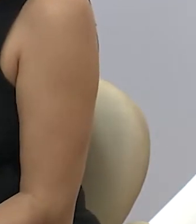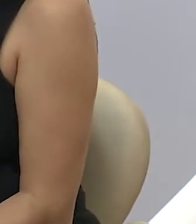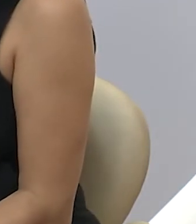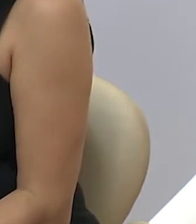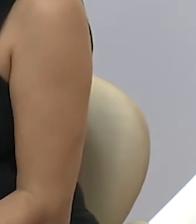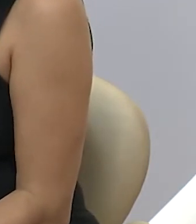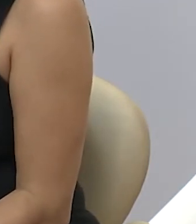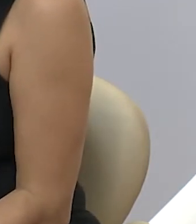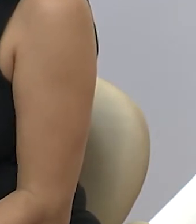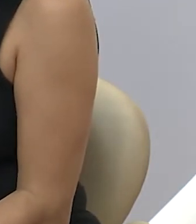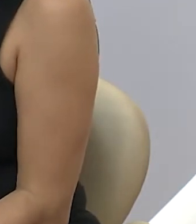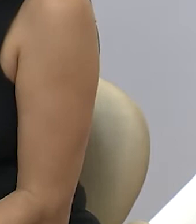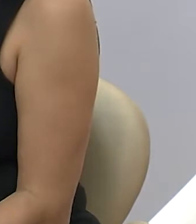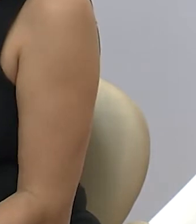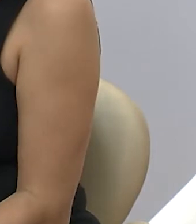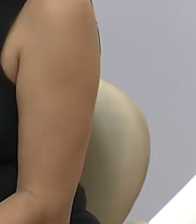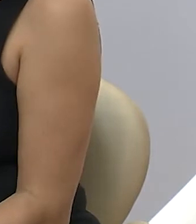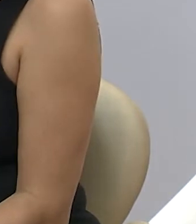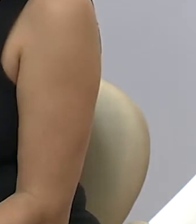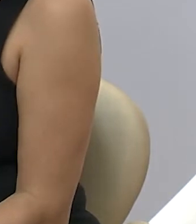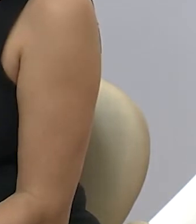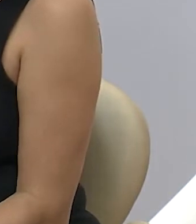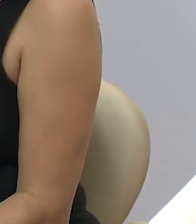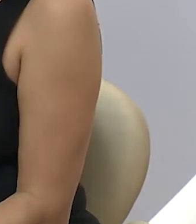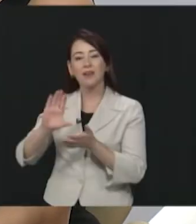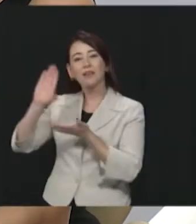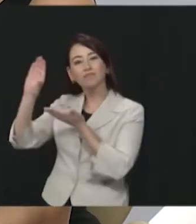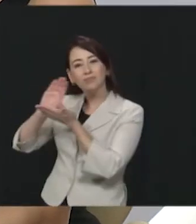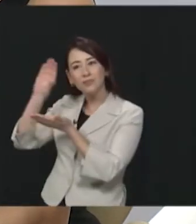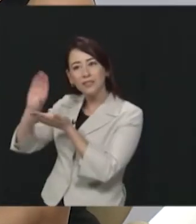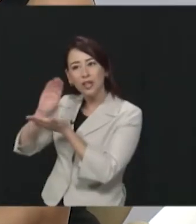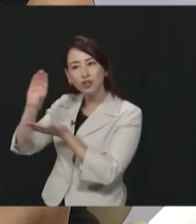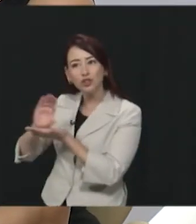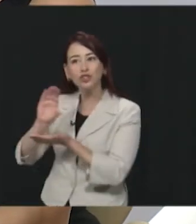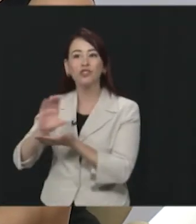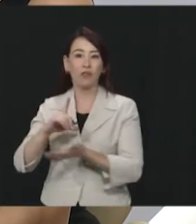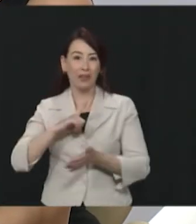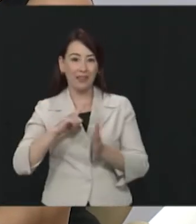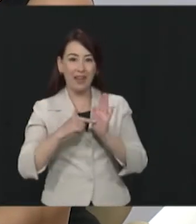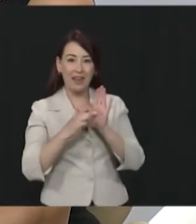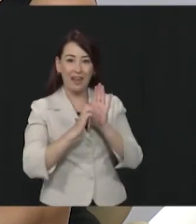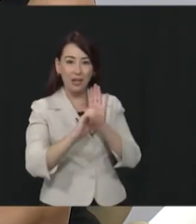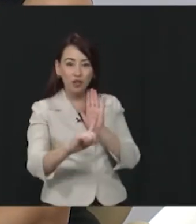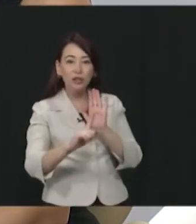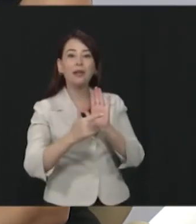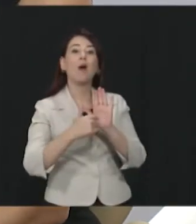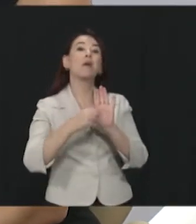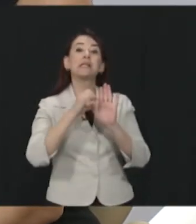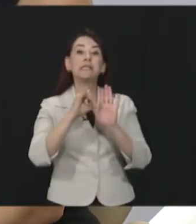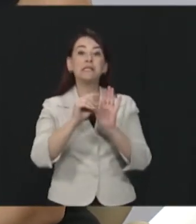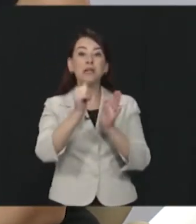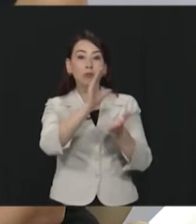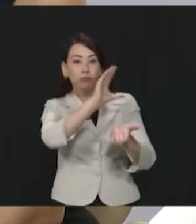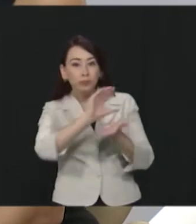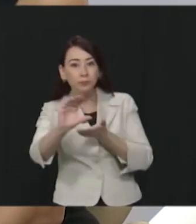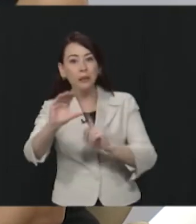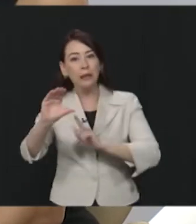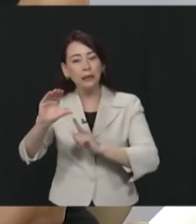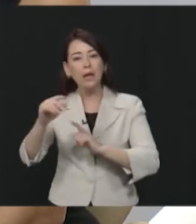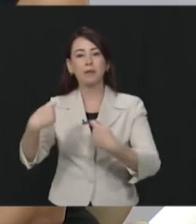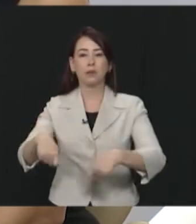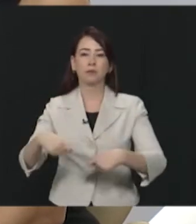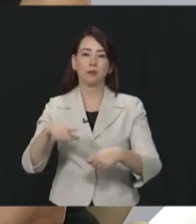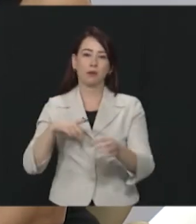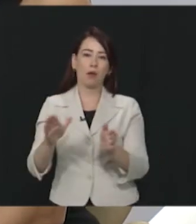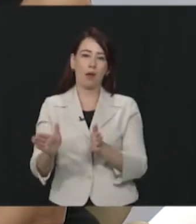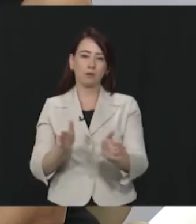de recursos públicos, né, leis de incentivo à cultura, todos têm exigido acessibilidade tanto para surdos